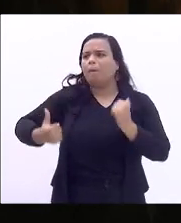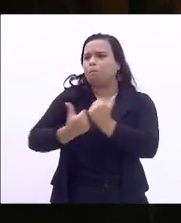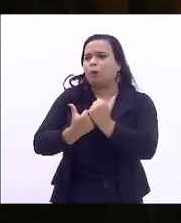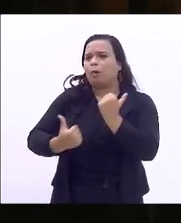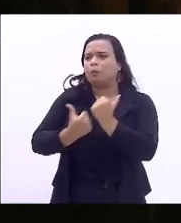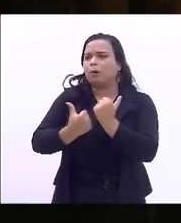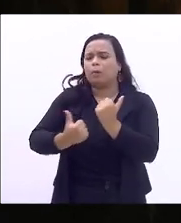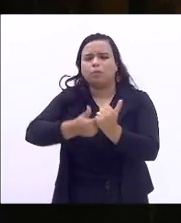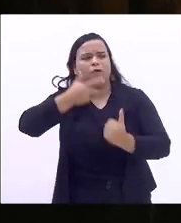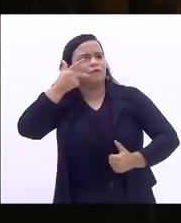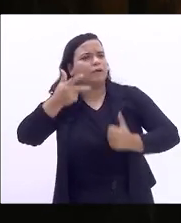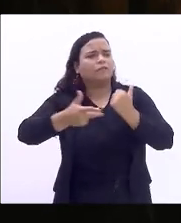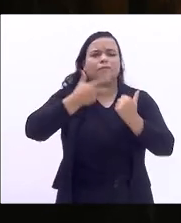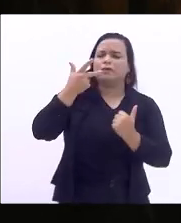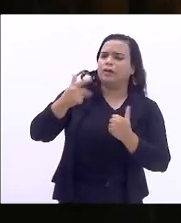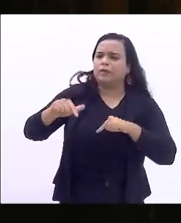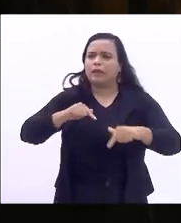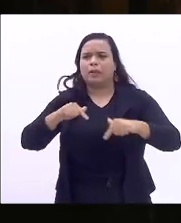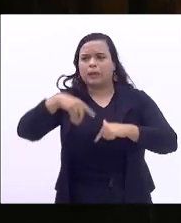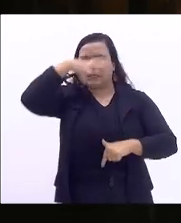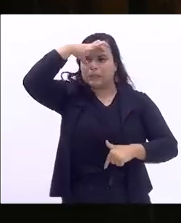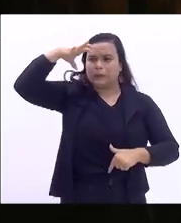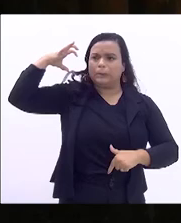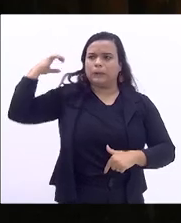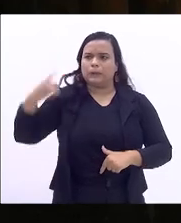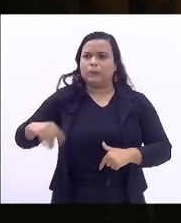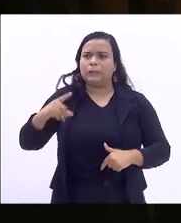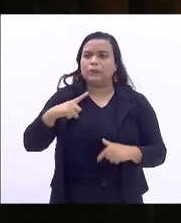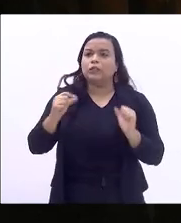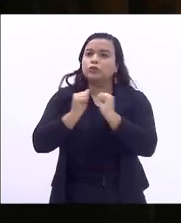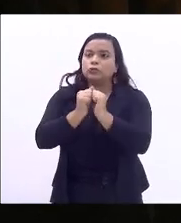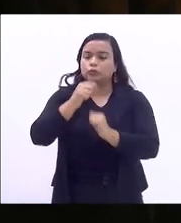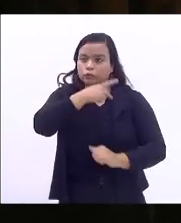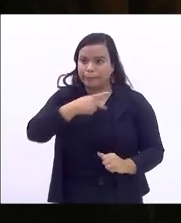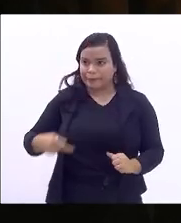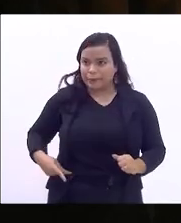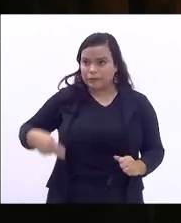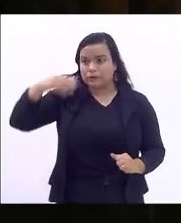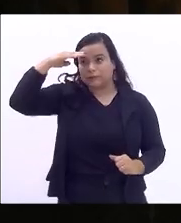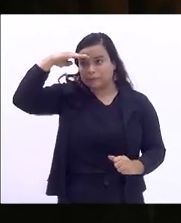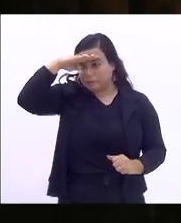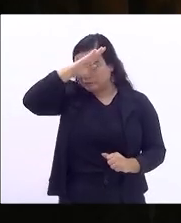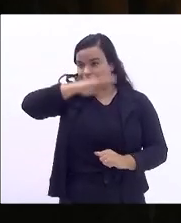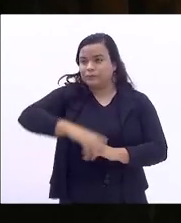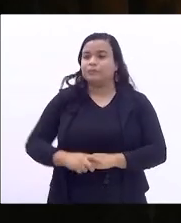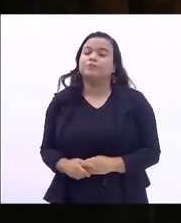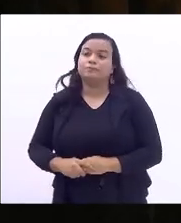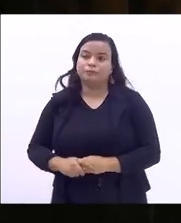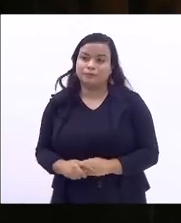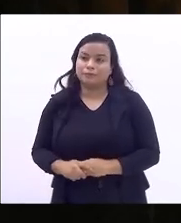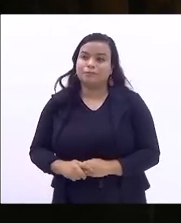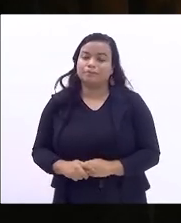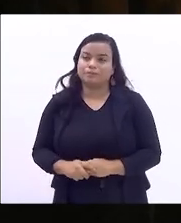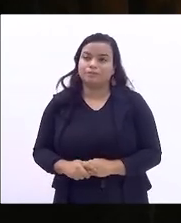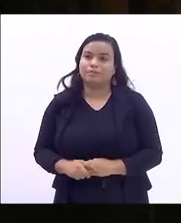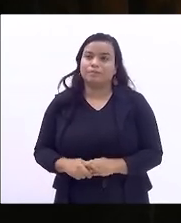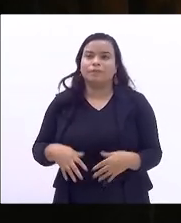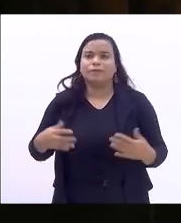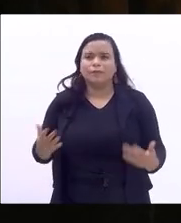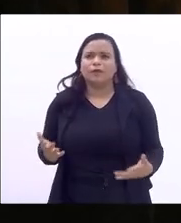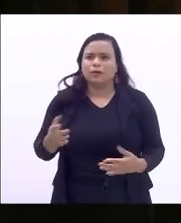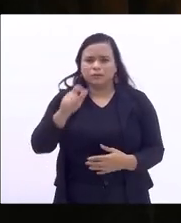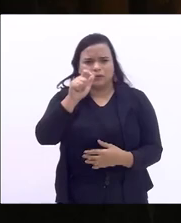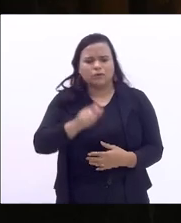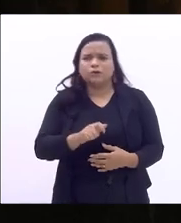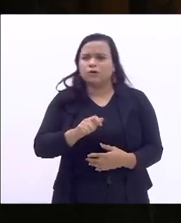trabalha arduamente e junto ao nosso Presidente da República Jair Messias bolsonaro aonde o